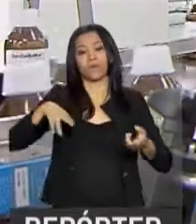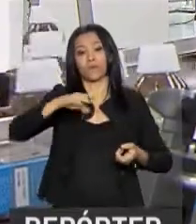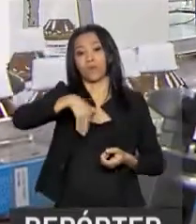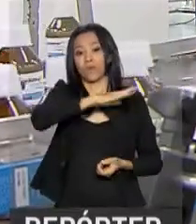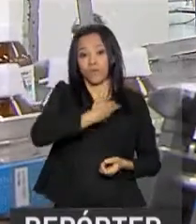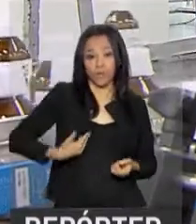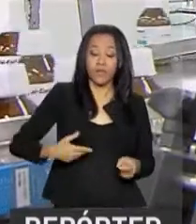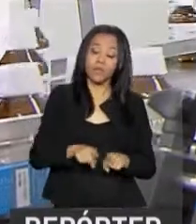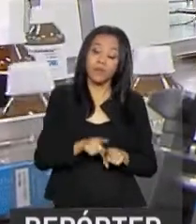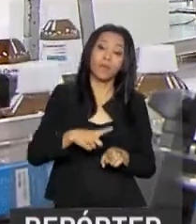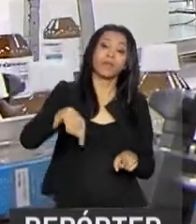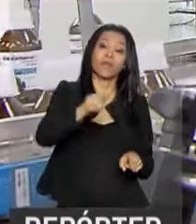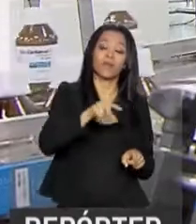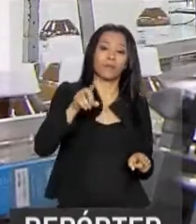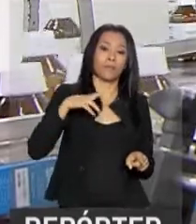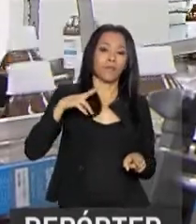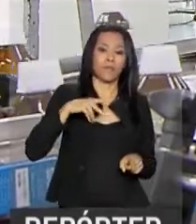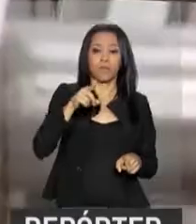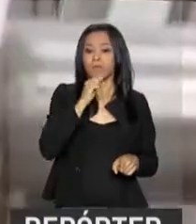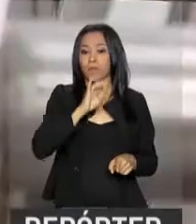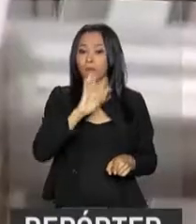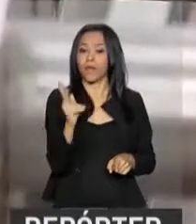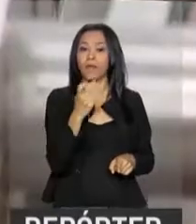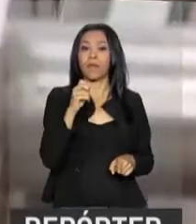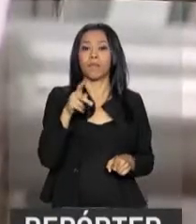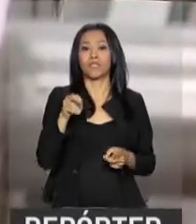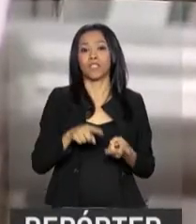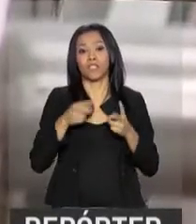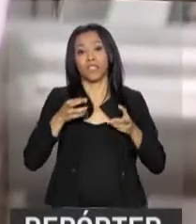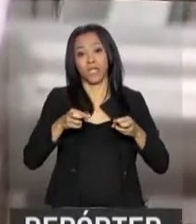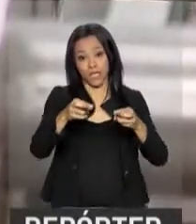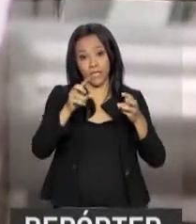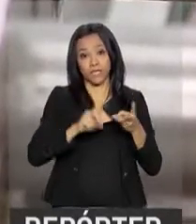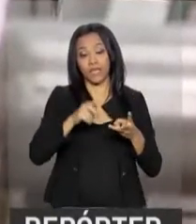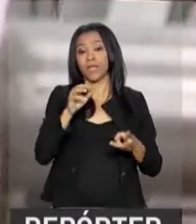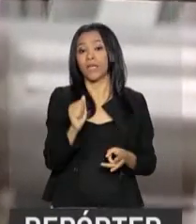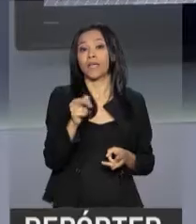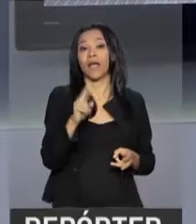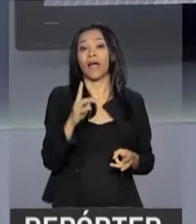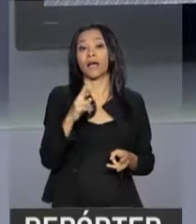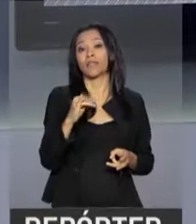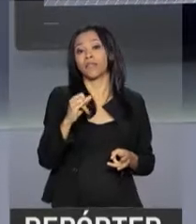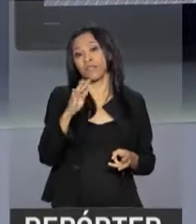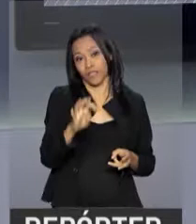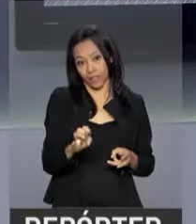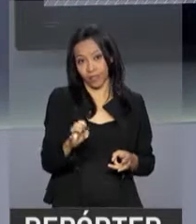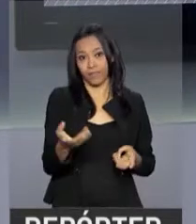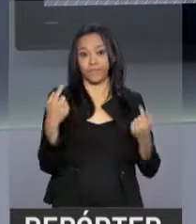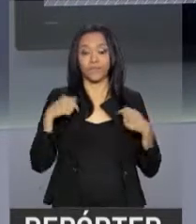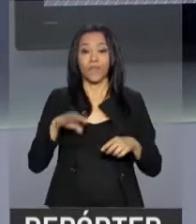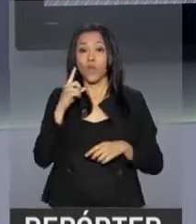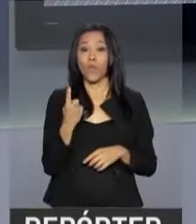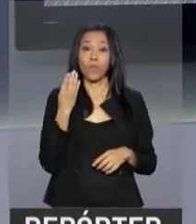no tratamento de doenças como hepatite câncer e artrite reumatóide e 1 bilhão